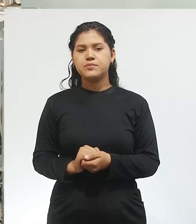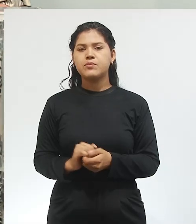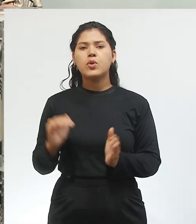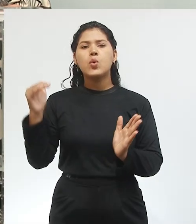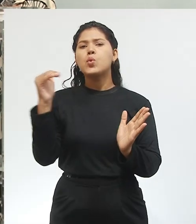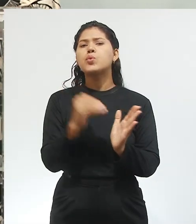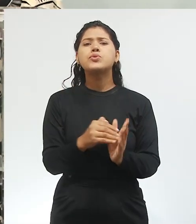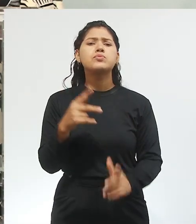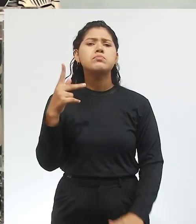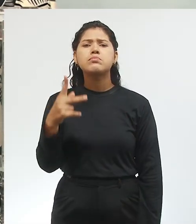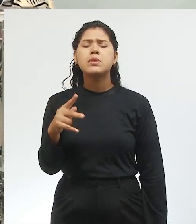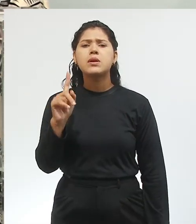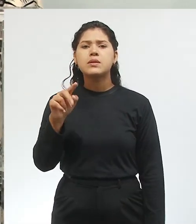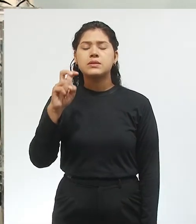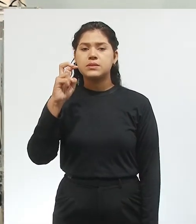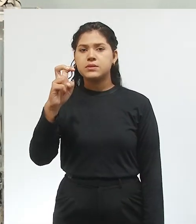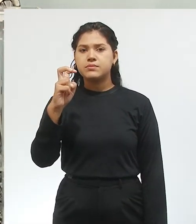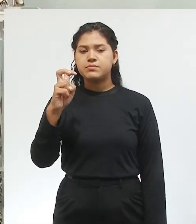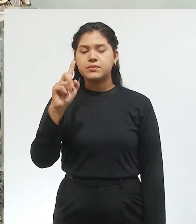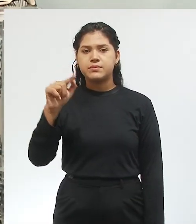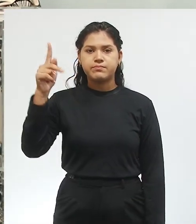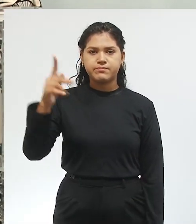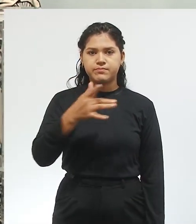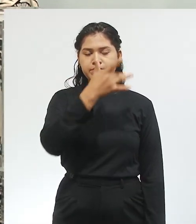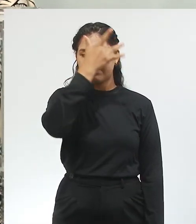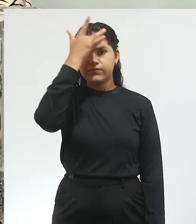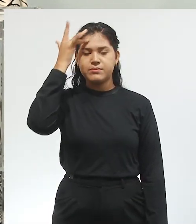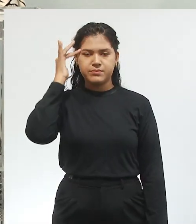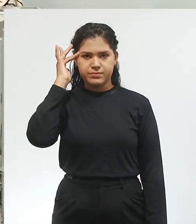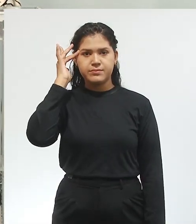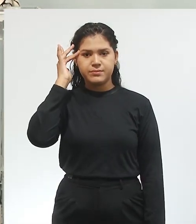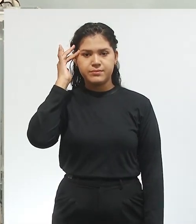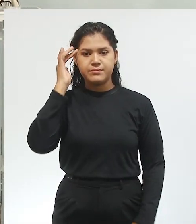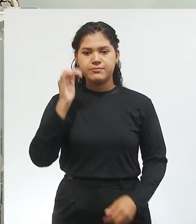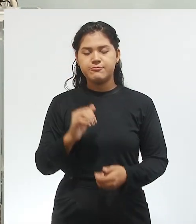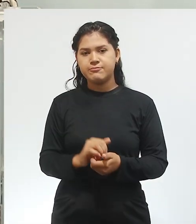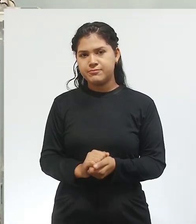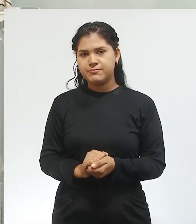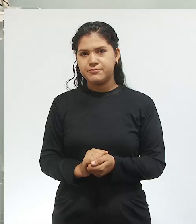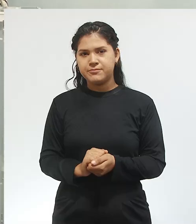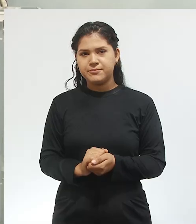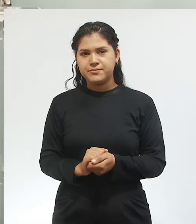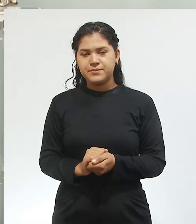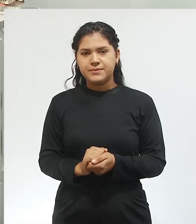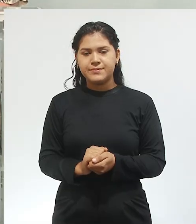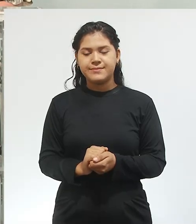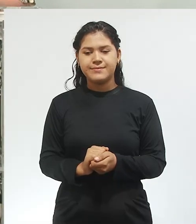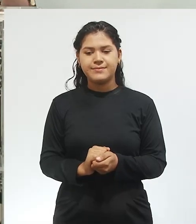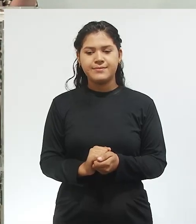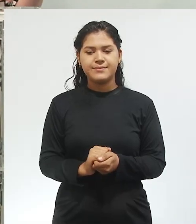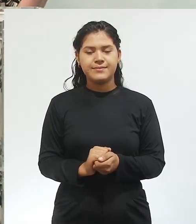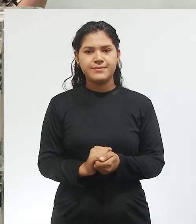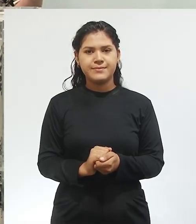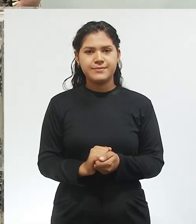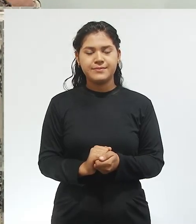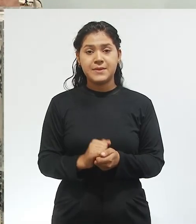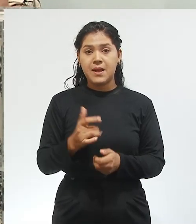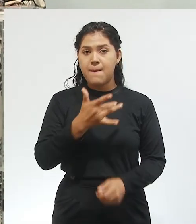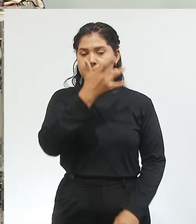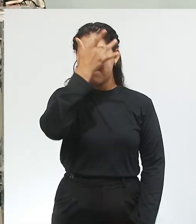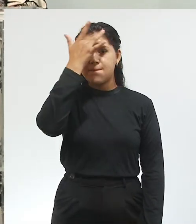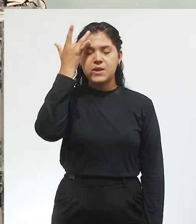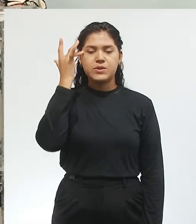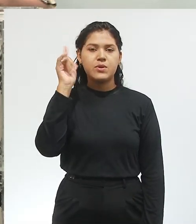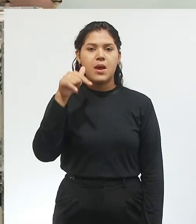é o último P ali, que é o P de pessoas, né? As pessoas é